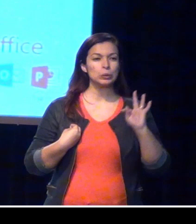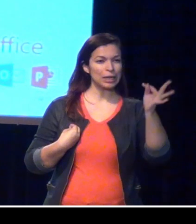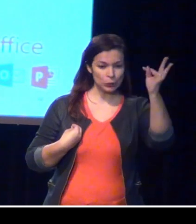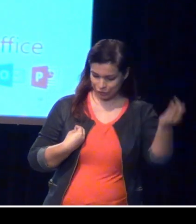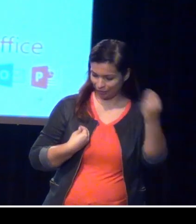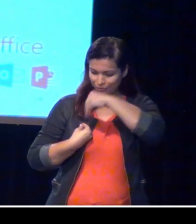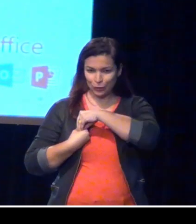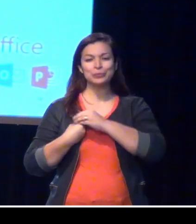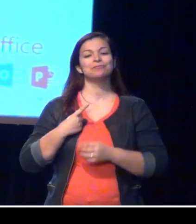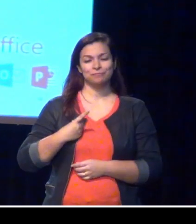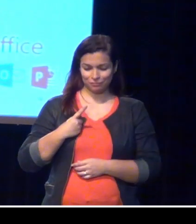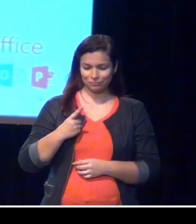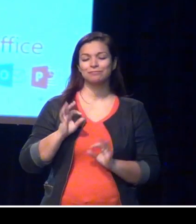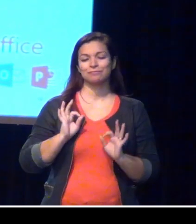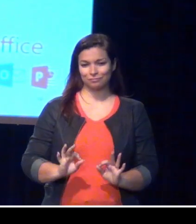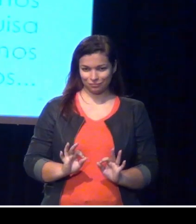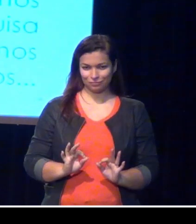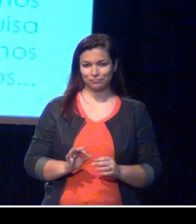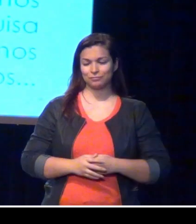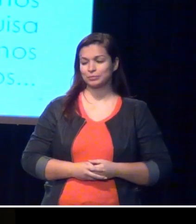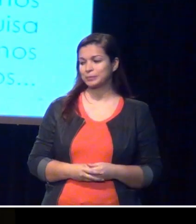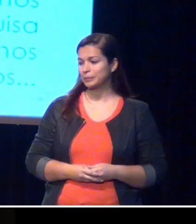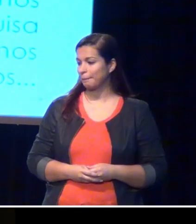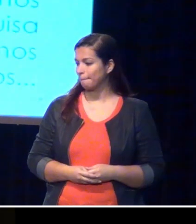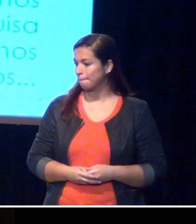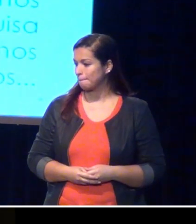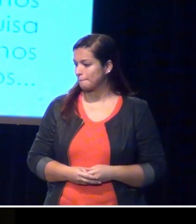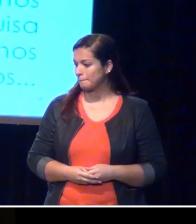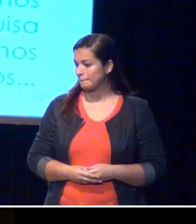nossa rotina de trabalho.